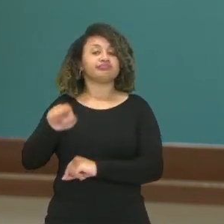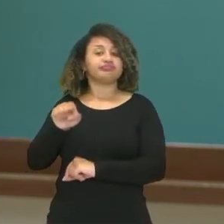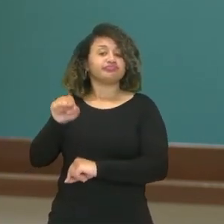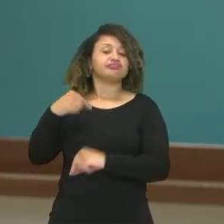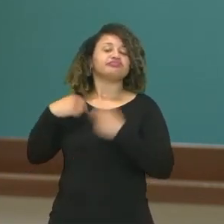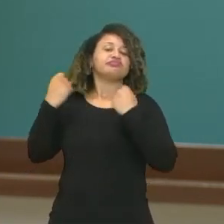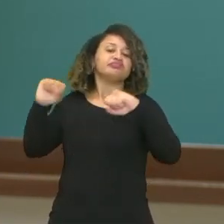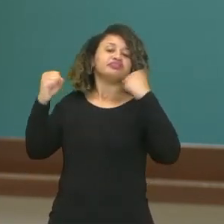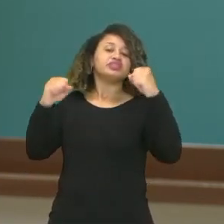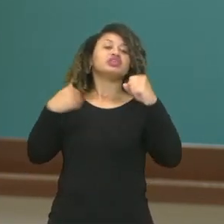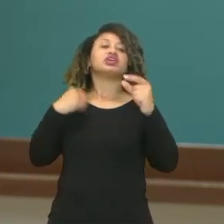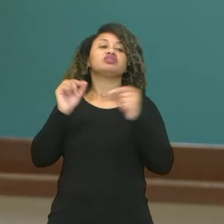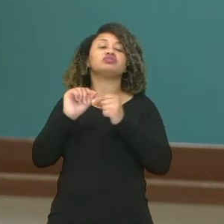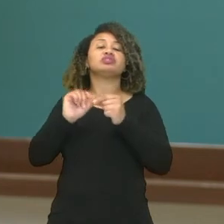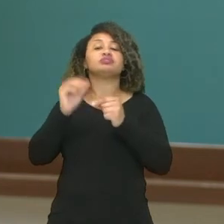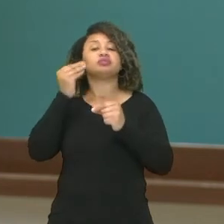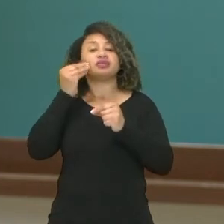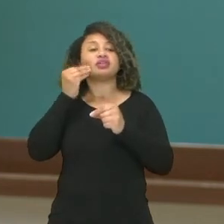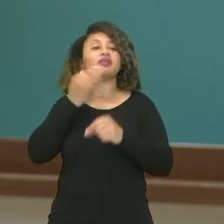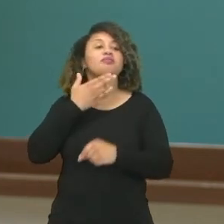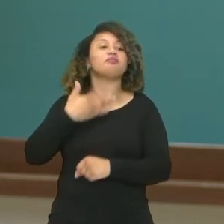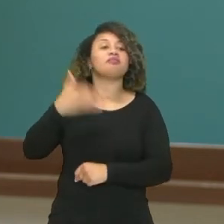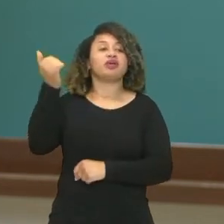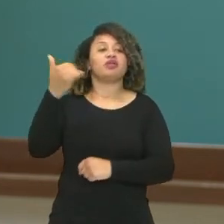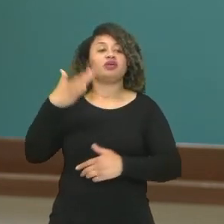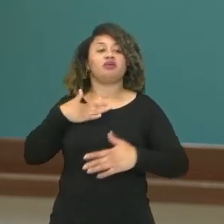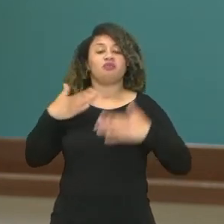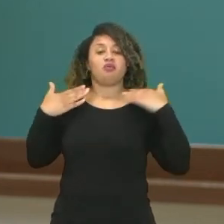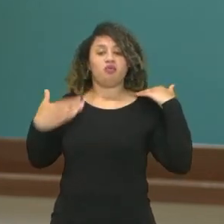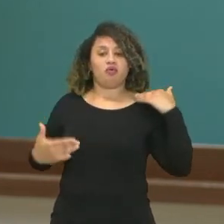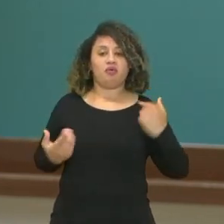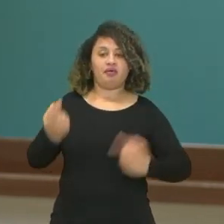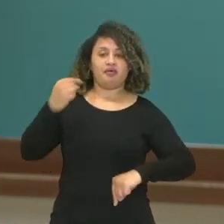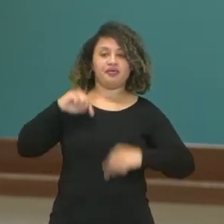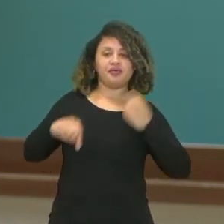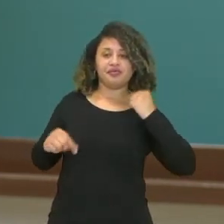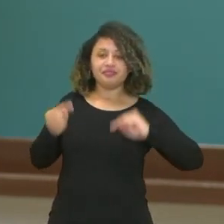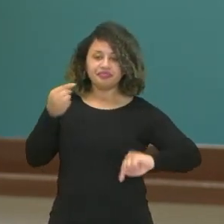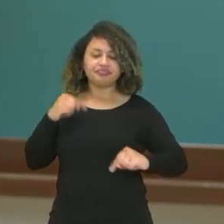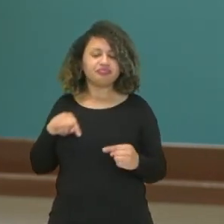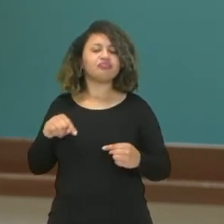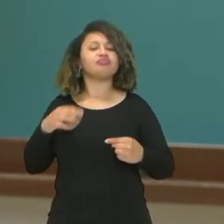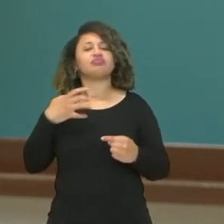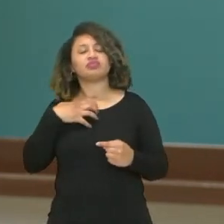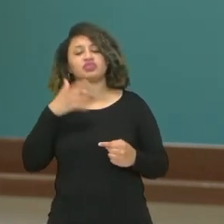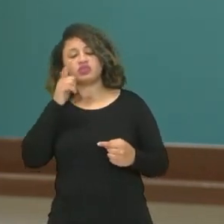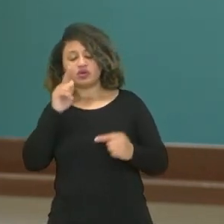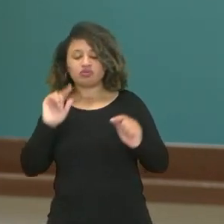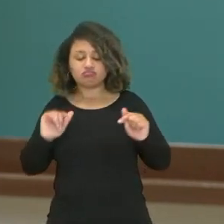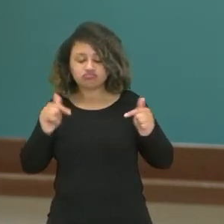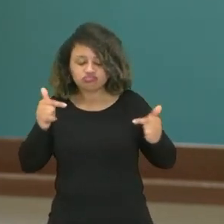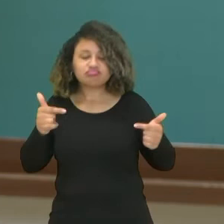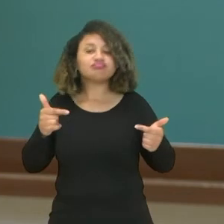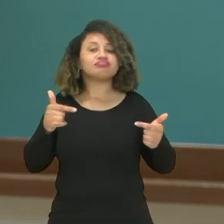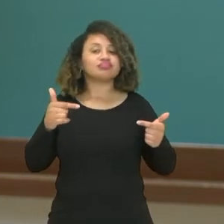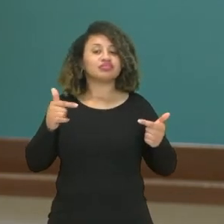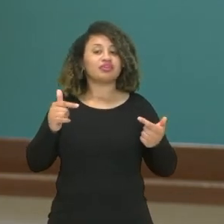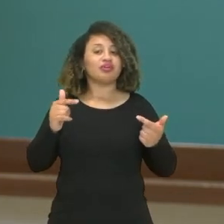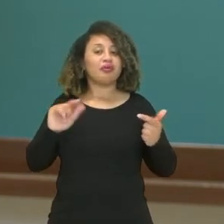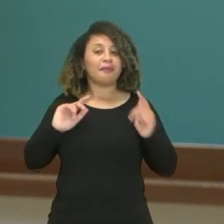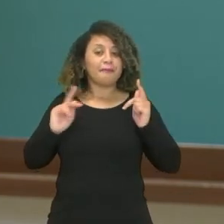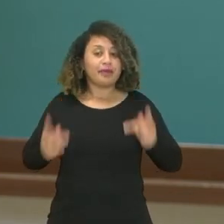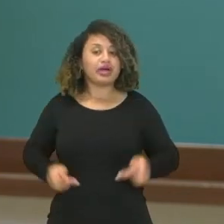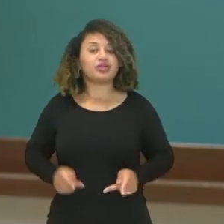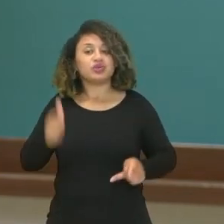em que eu vou tentar melhorar a funcionalidade do meu corpo. Eu vou fazer exercício para que eu seja mais funcional, eu enquanto ser humano seja mais